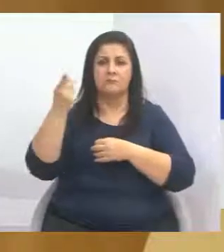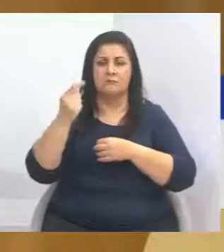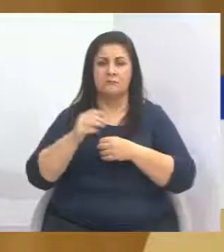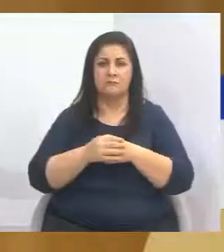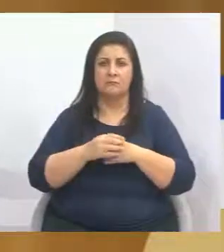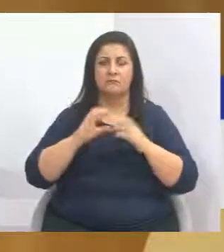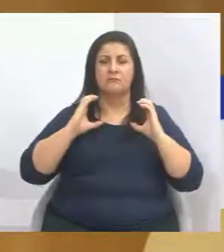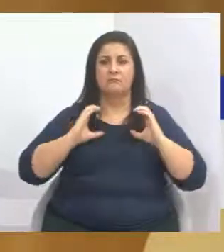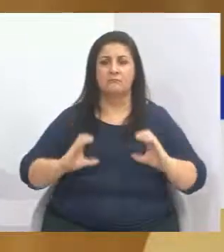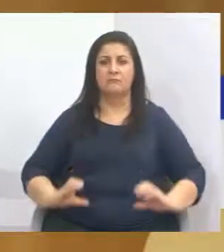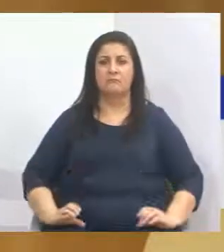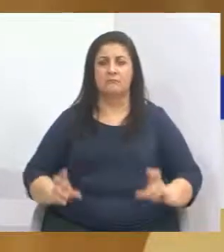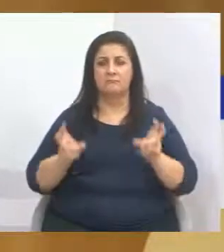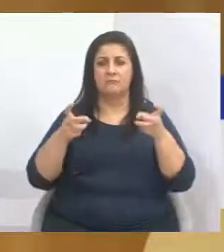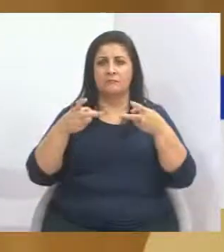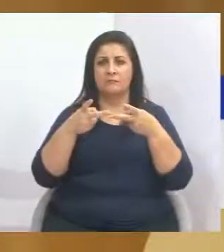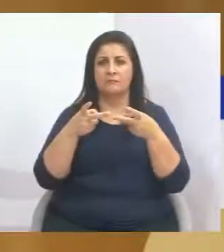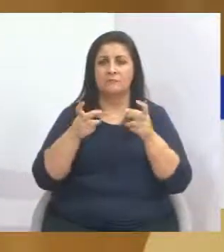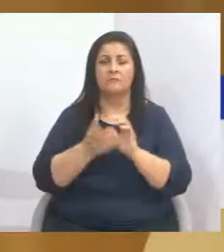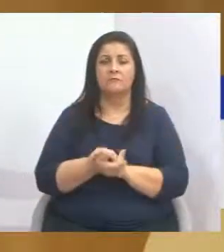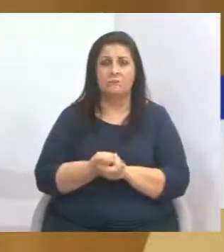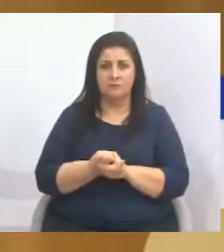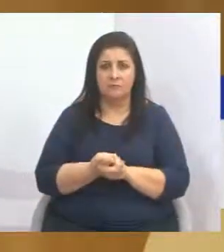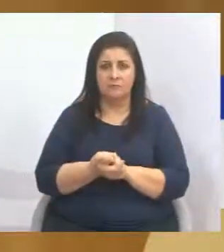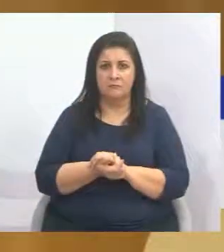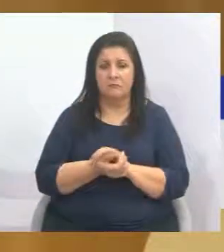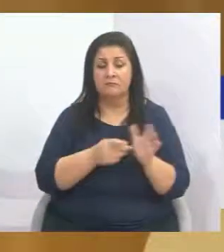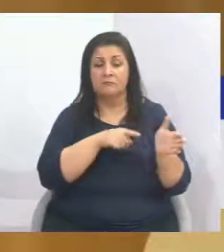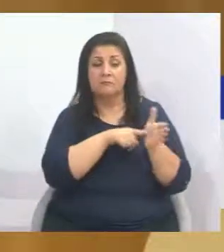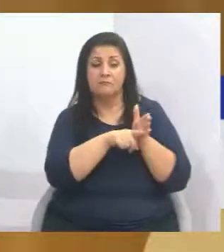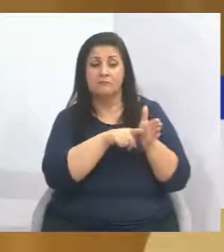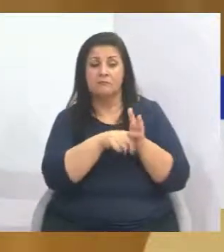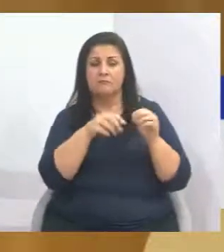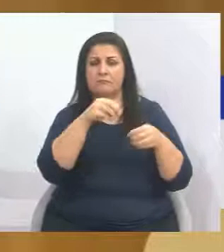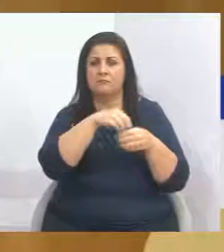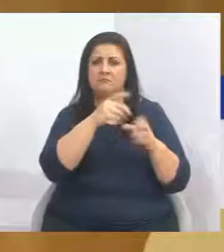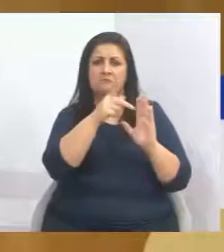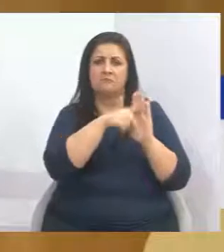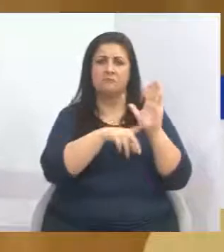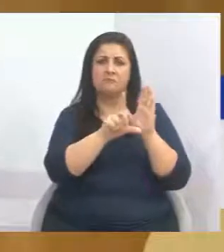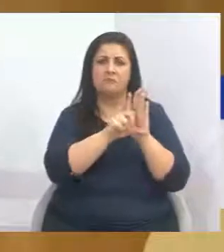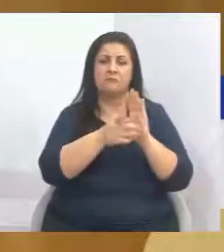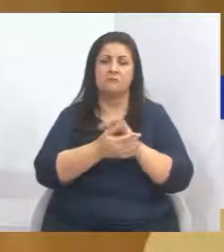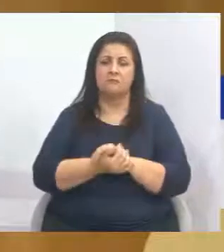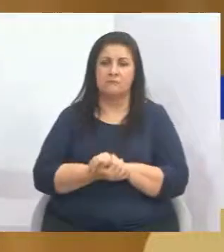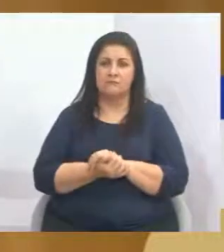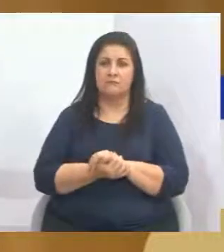dos Vereadores questionaram alguns pontos do projeto de lei, Lei número